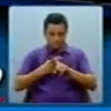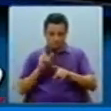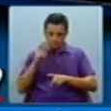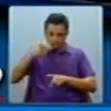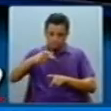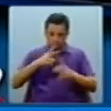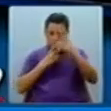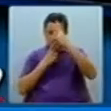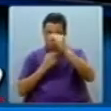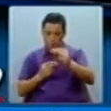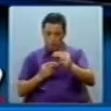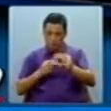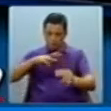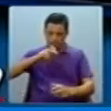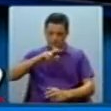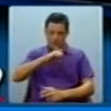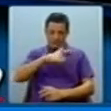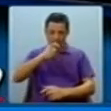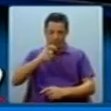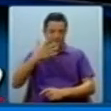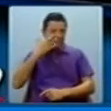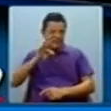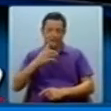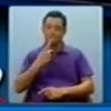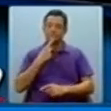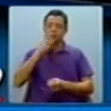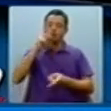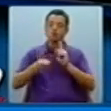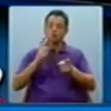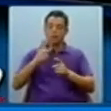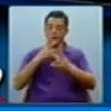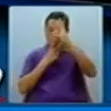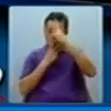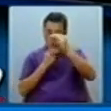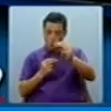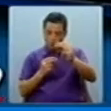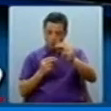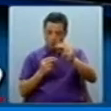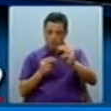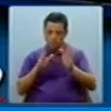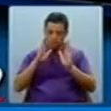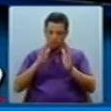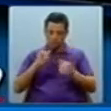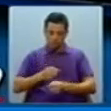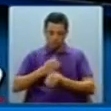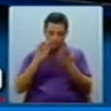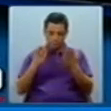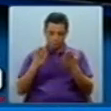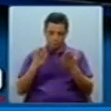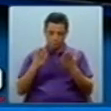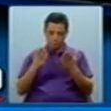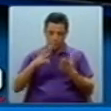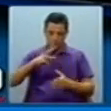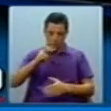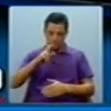às luas de Marte, Phobos e Deimos, e tentarmos perceber exatamente do que é que são feitas estas luas. Porque nós já temos várias missões em Marte,